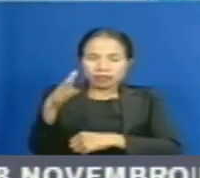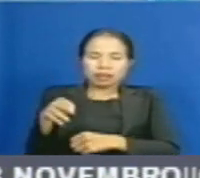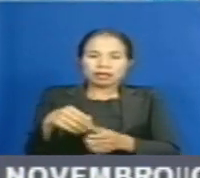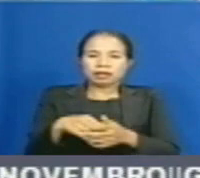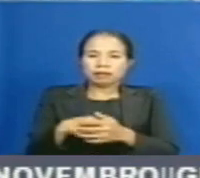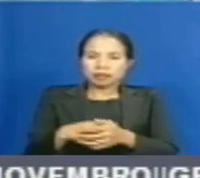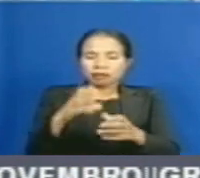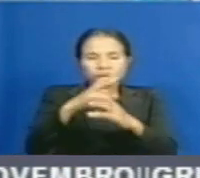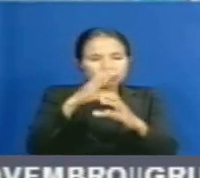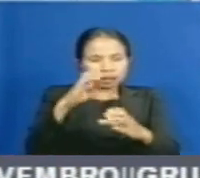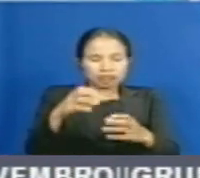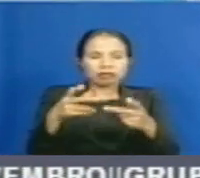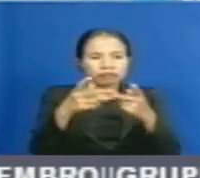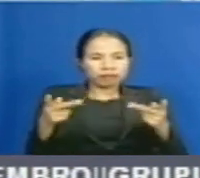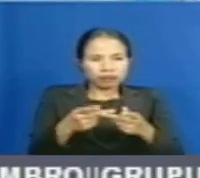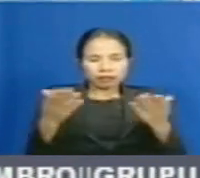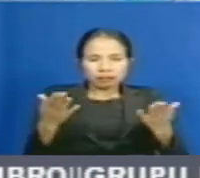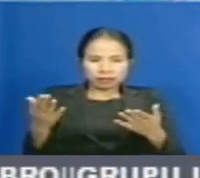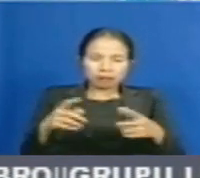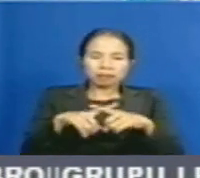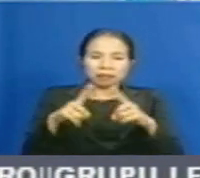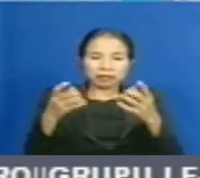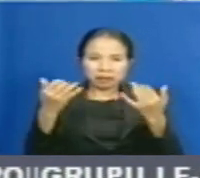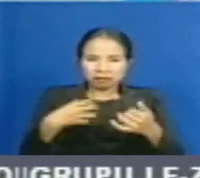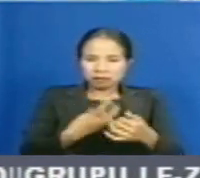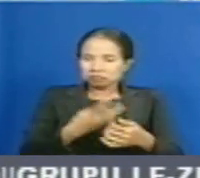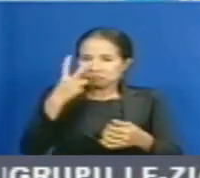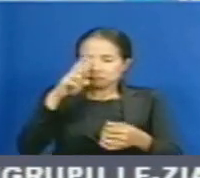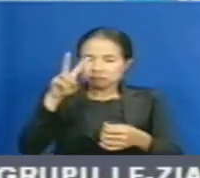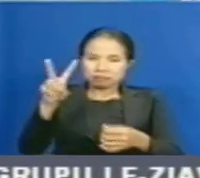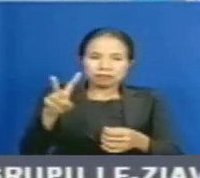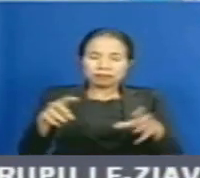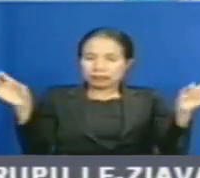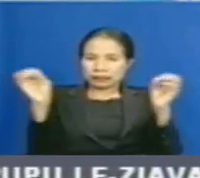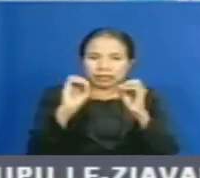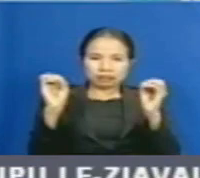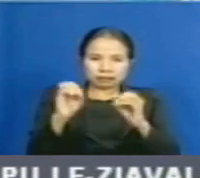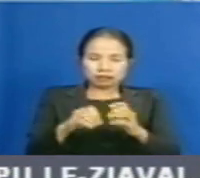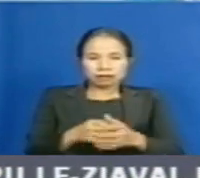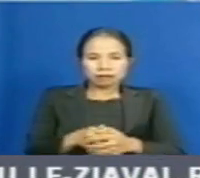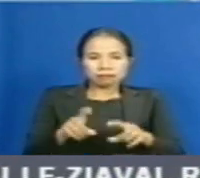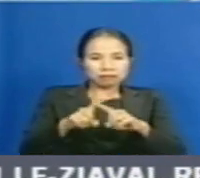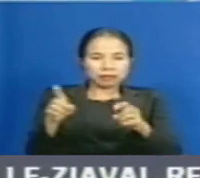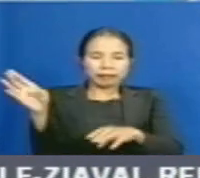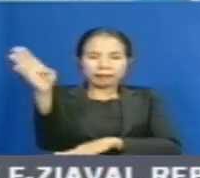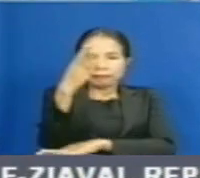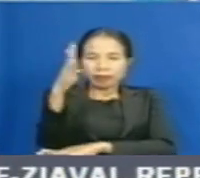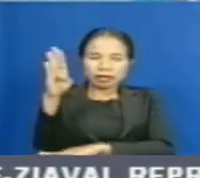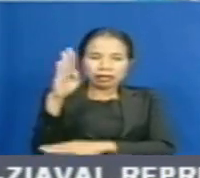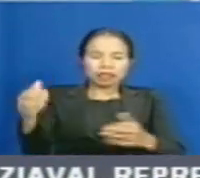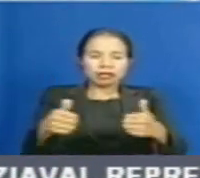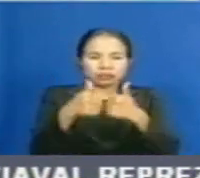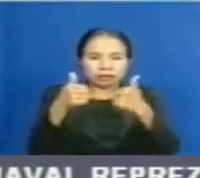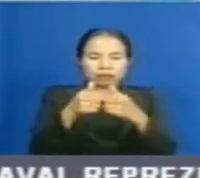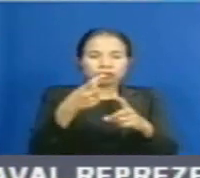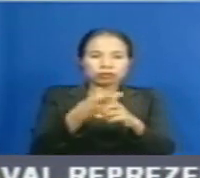iha qualquer recinto, mai be agora ita harai ita ne laiha mai be bandera Copa nian usi na sama